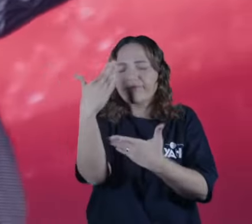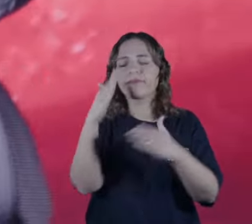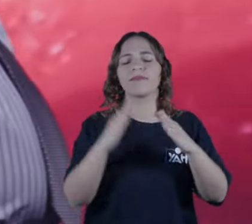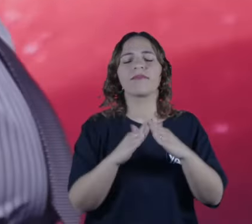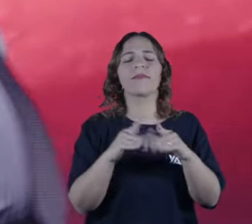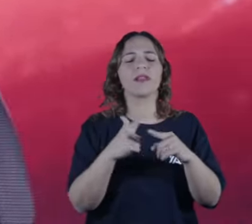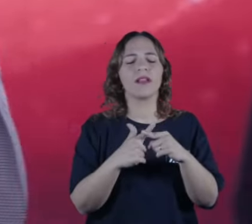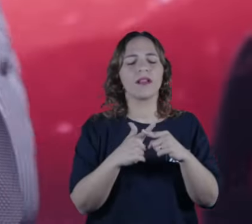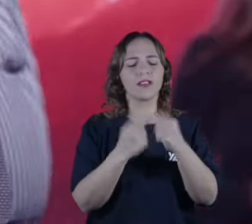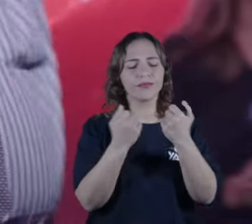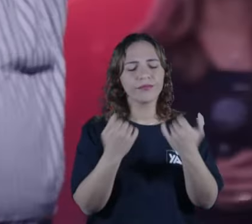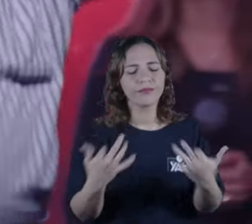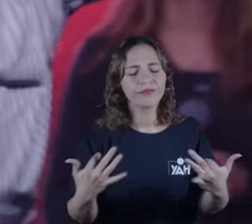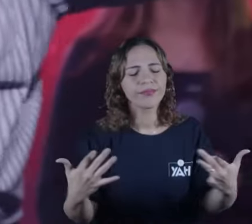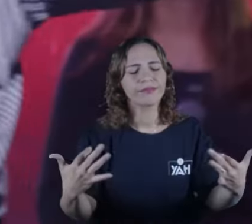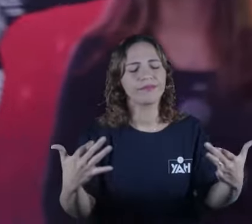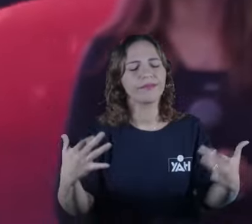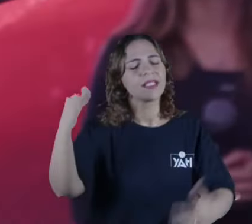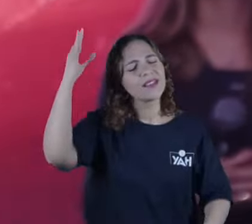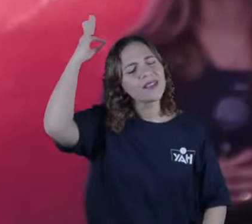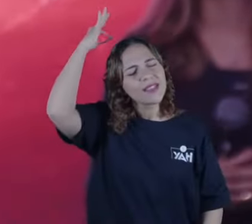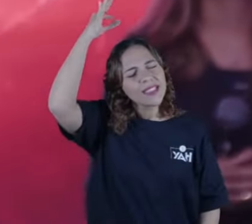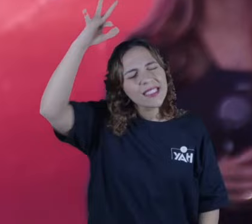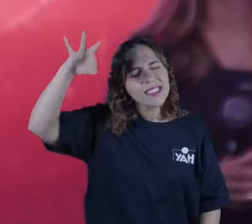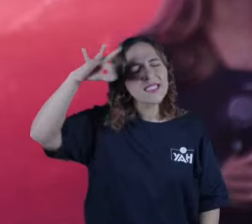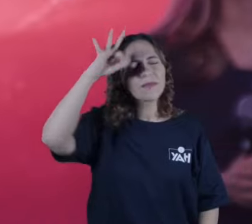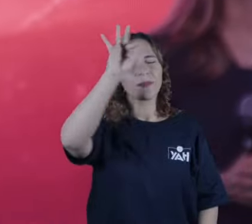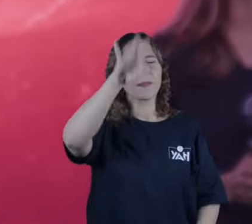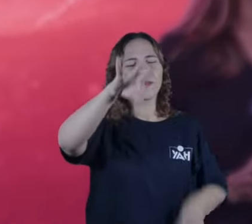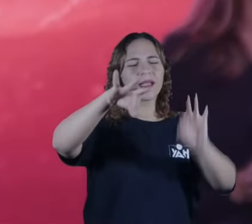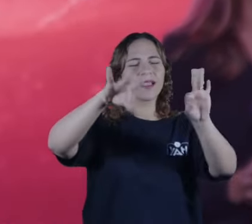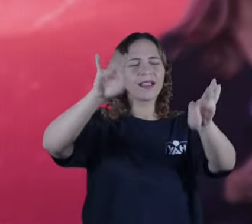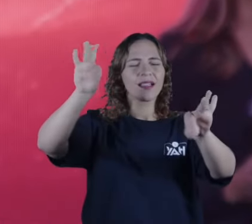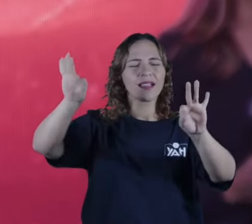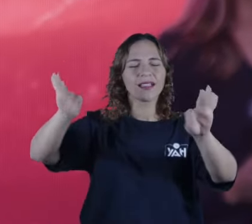igreja, pelo Teu Espírito que habita em nós.